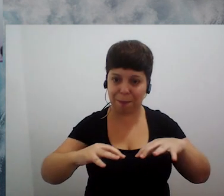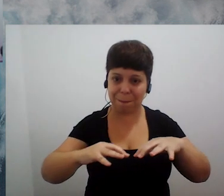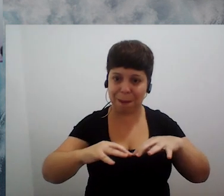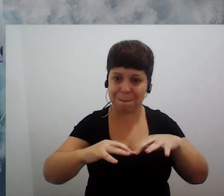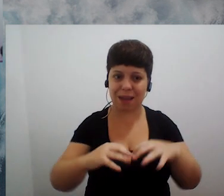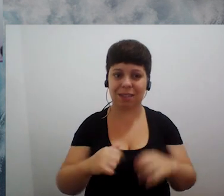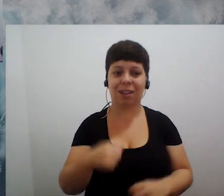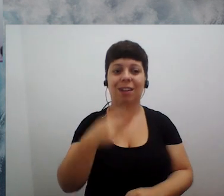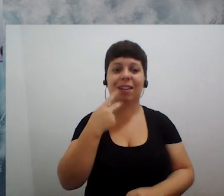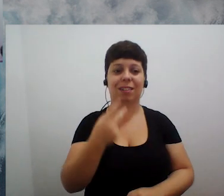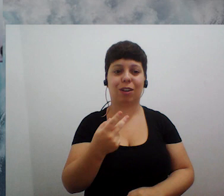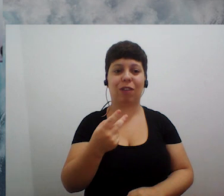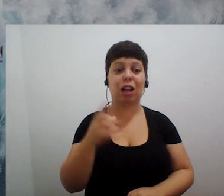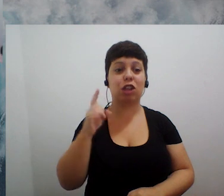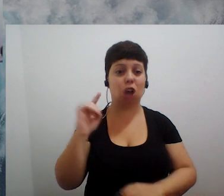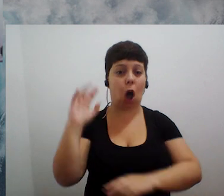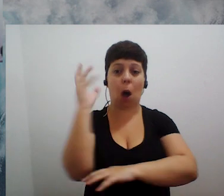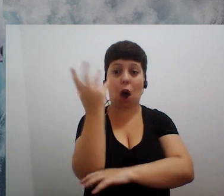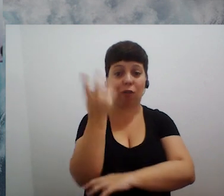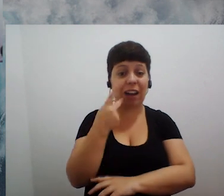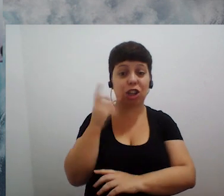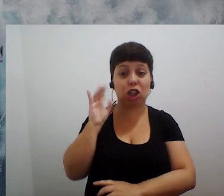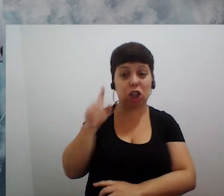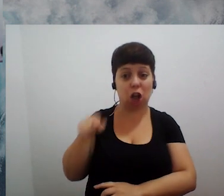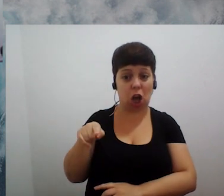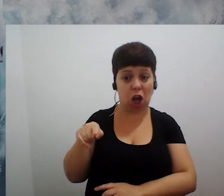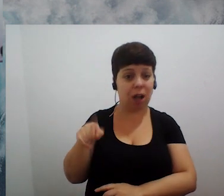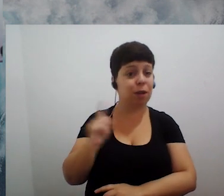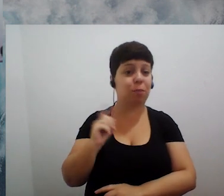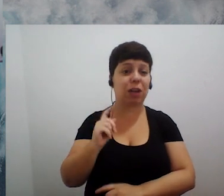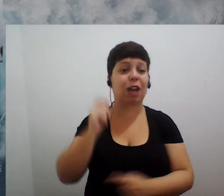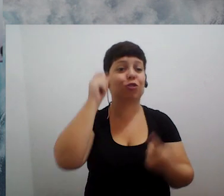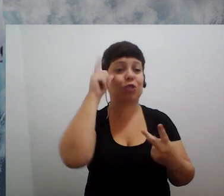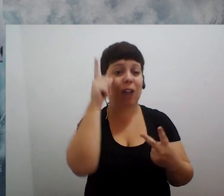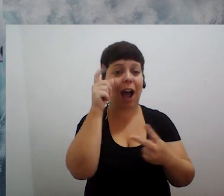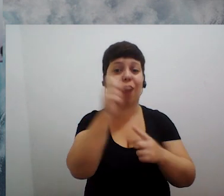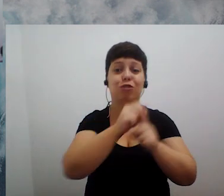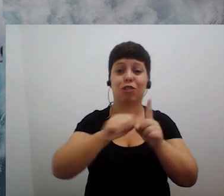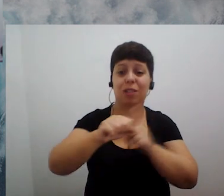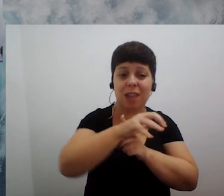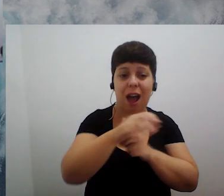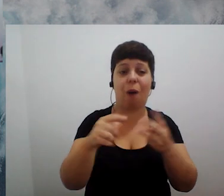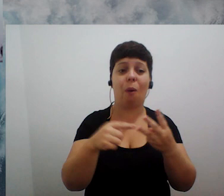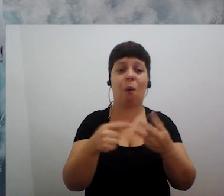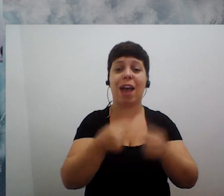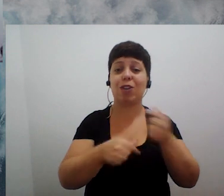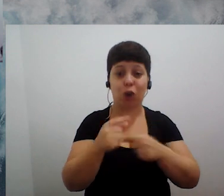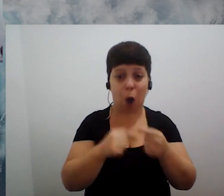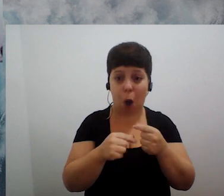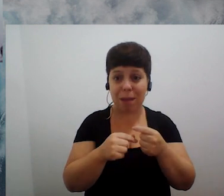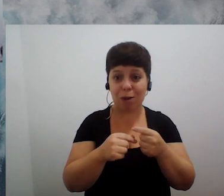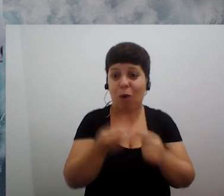pontes. E aí eu finalizo aqui falando que é complexo falar só sobre o meio ambiente na quebrada, porque os aspectos culturais,